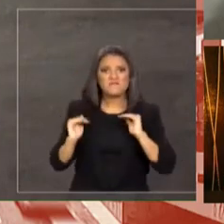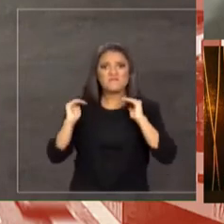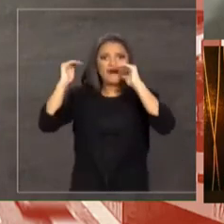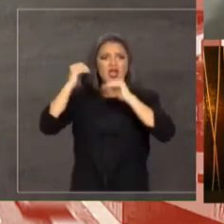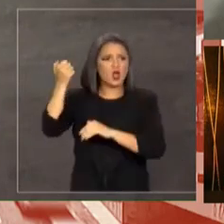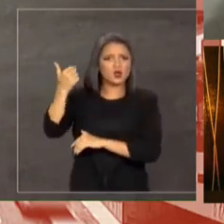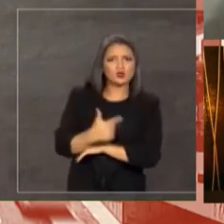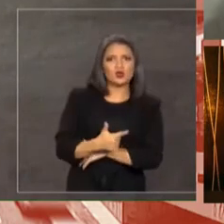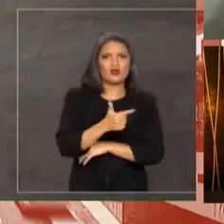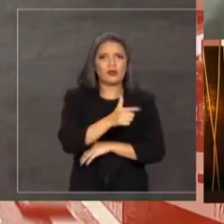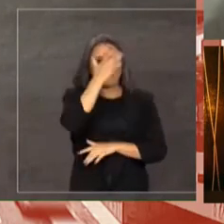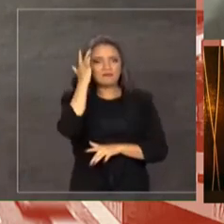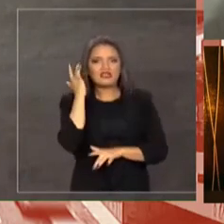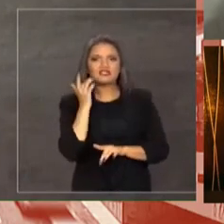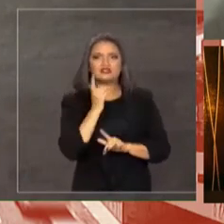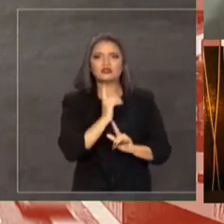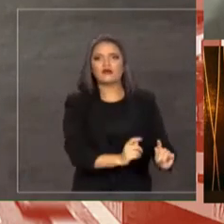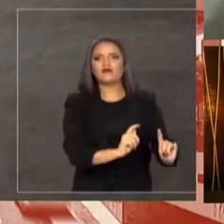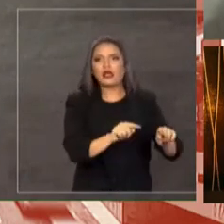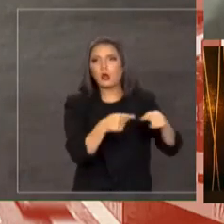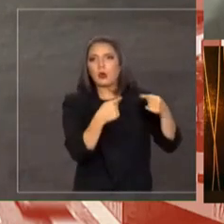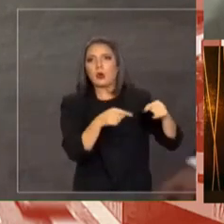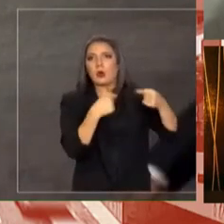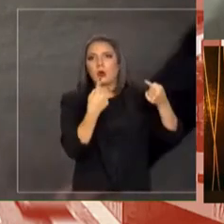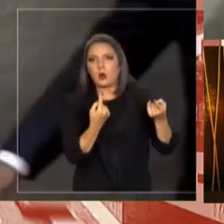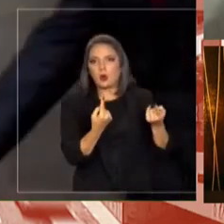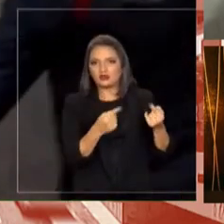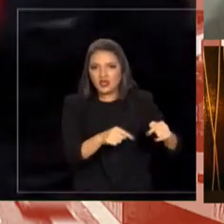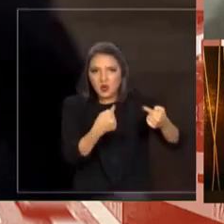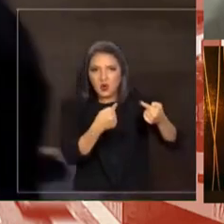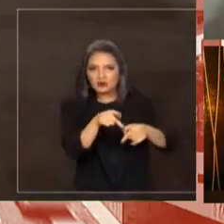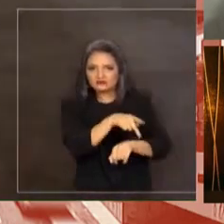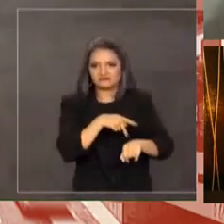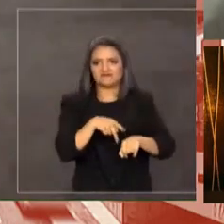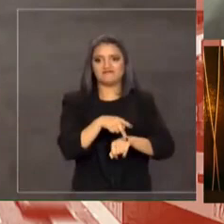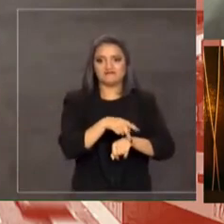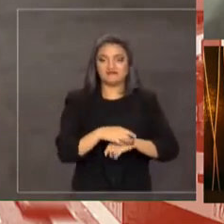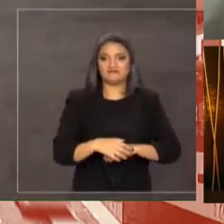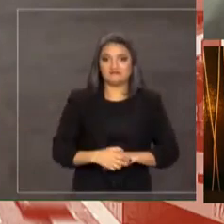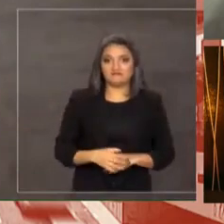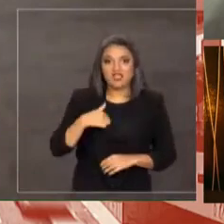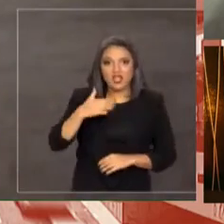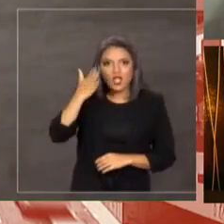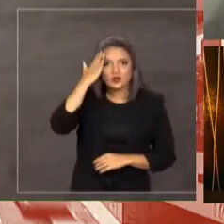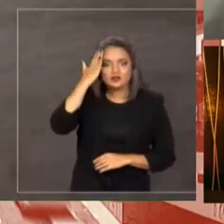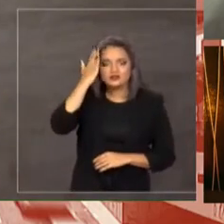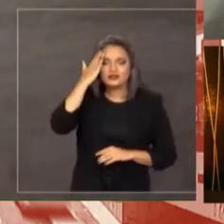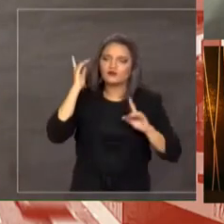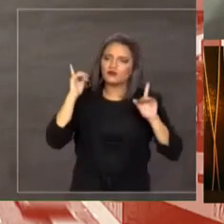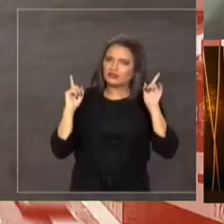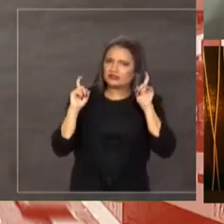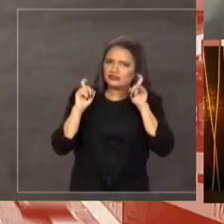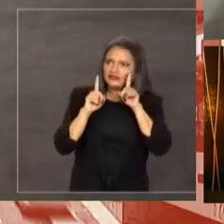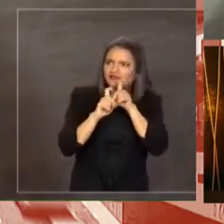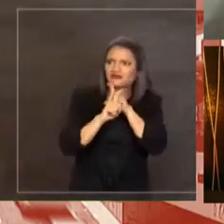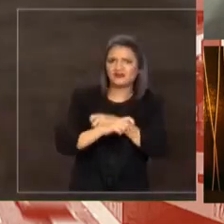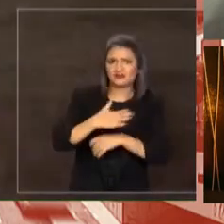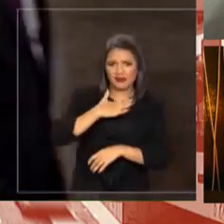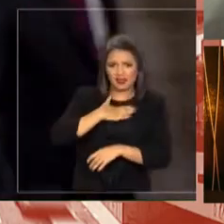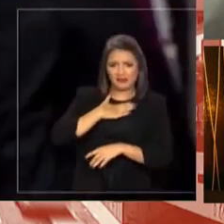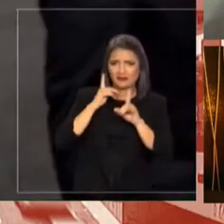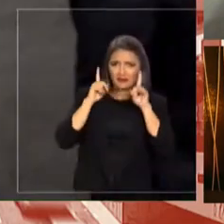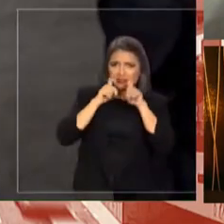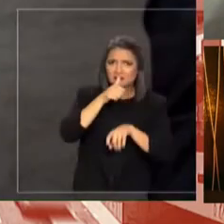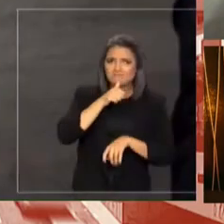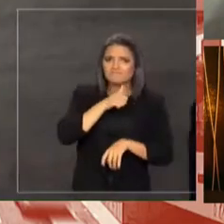desde 1937 que a gente tá vivendo essa ameaça chegar e não chegou vai fazer agora o centenário da ameaça Comunista no